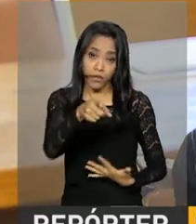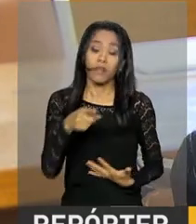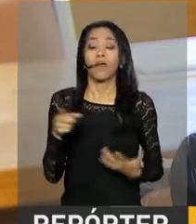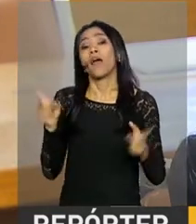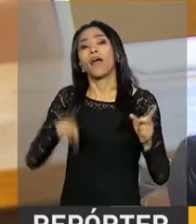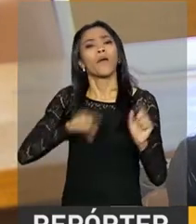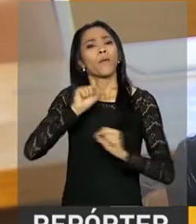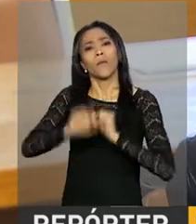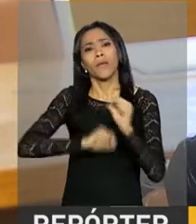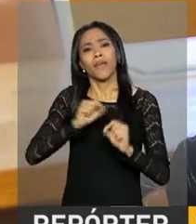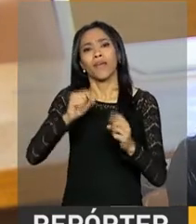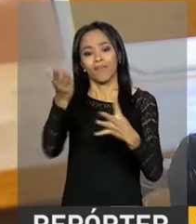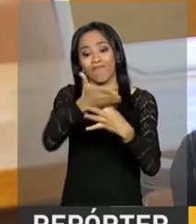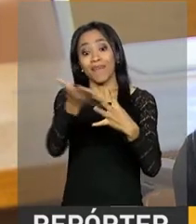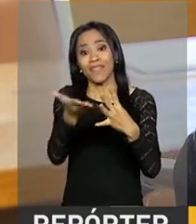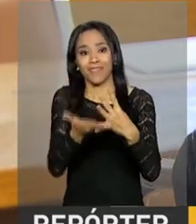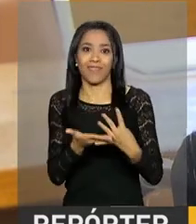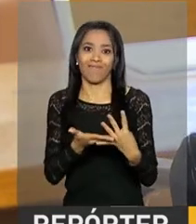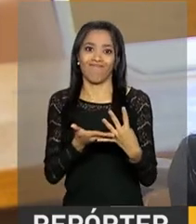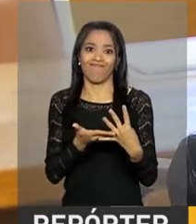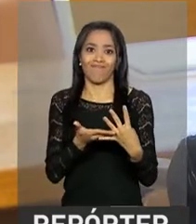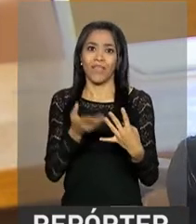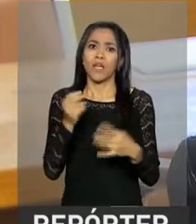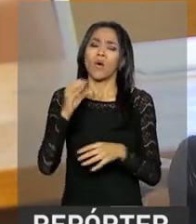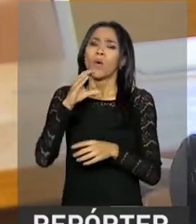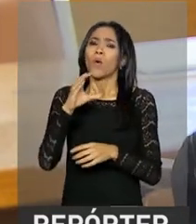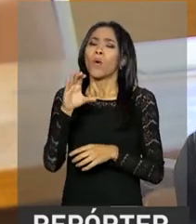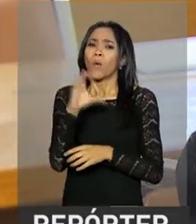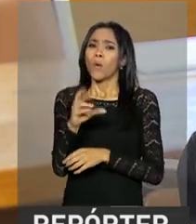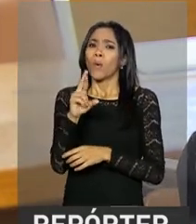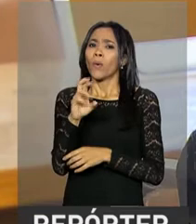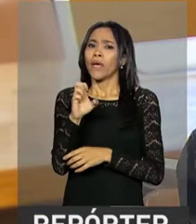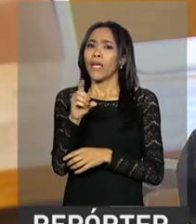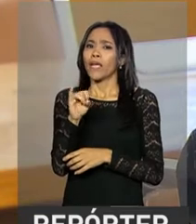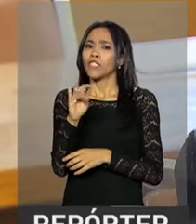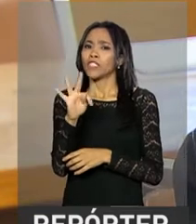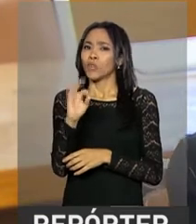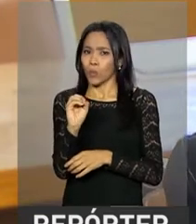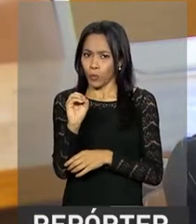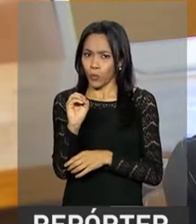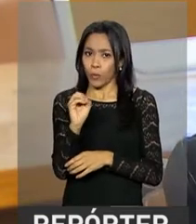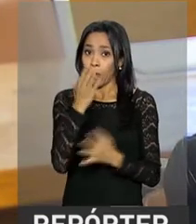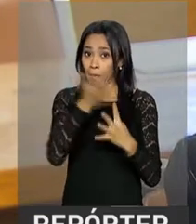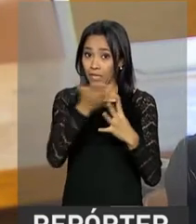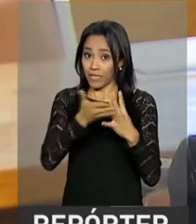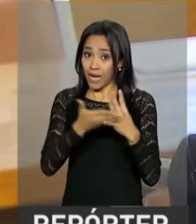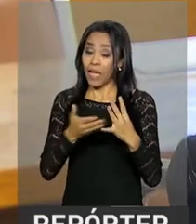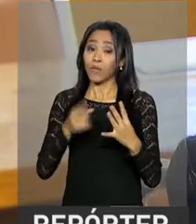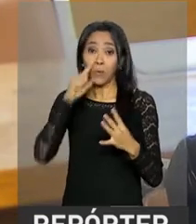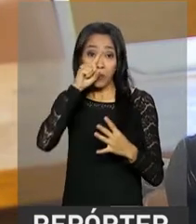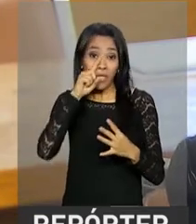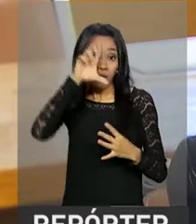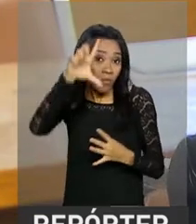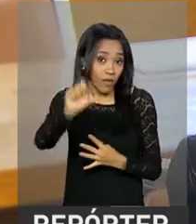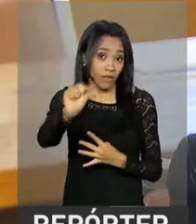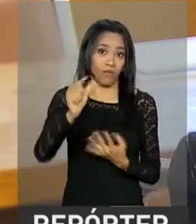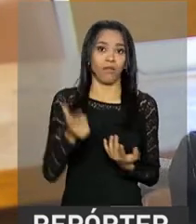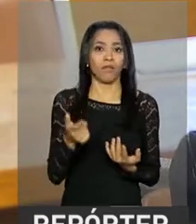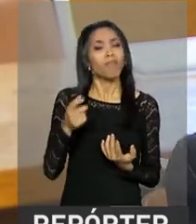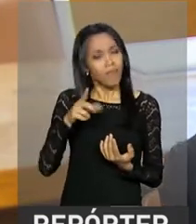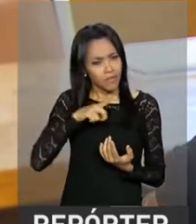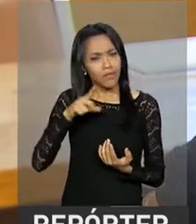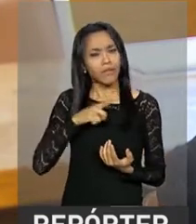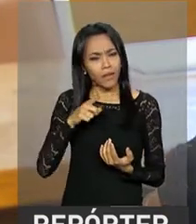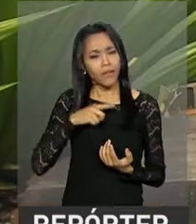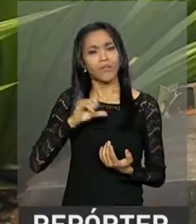possibilidade do parcelamento todo crédito parcelado ele implica em menor risco em geral ele tem uma taxa de juros